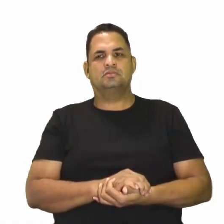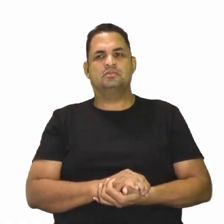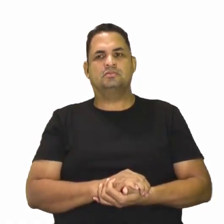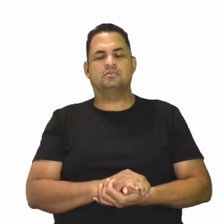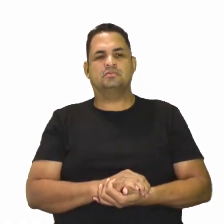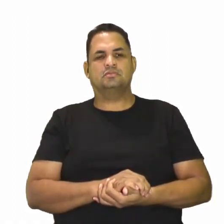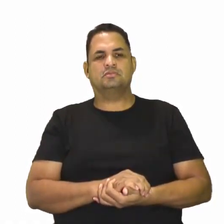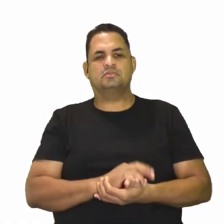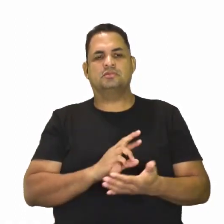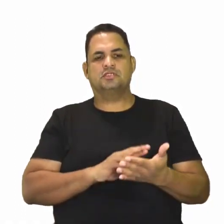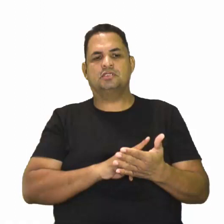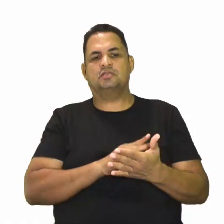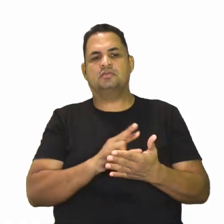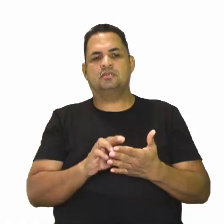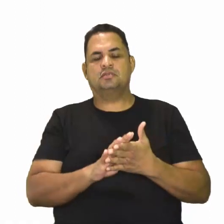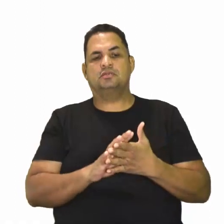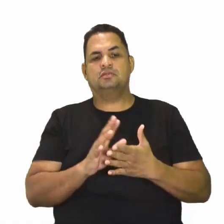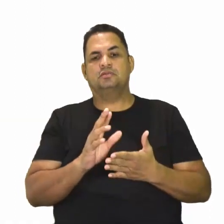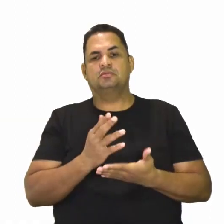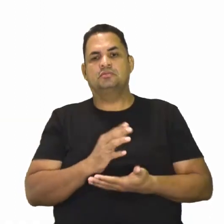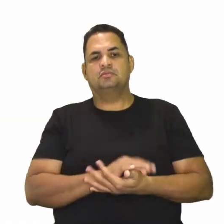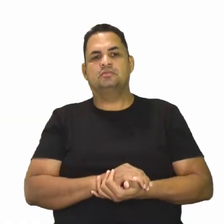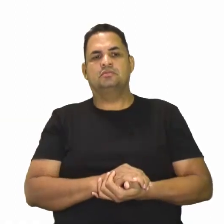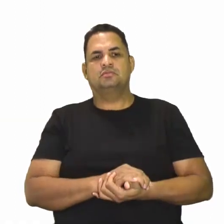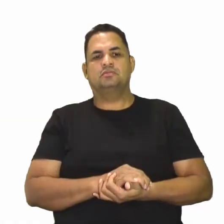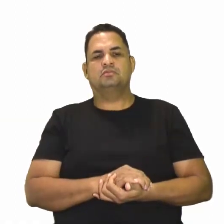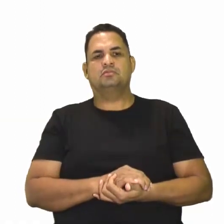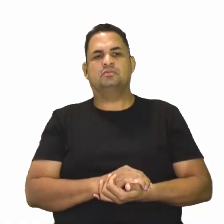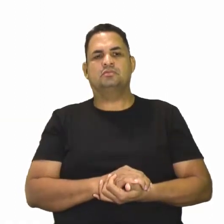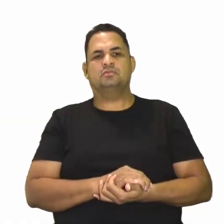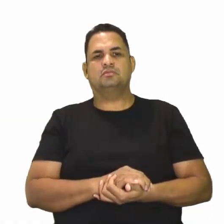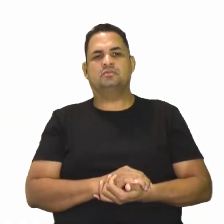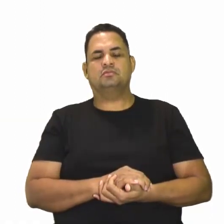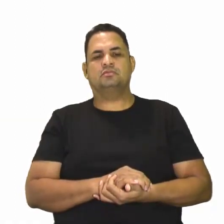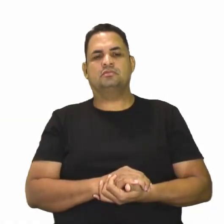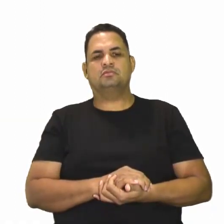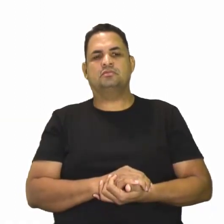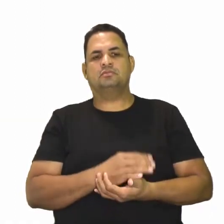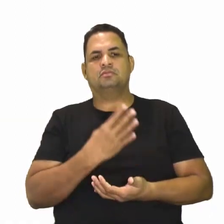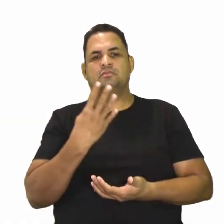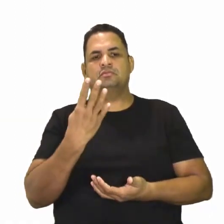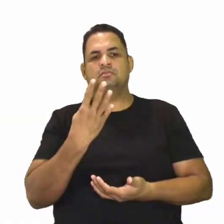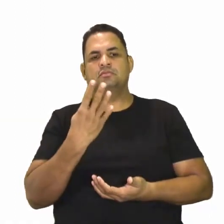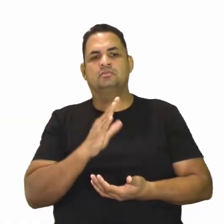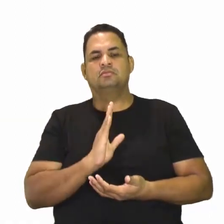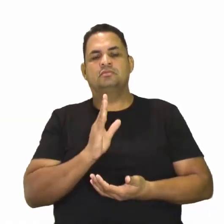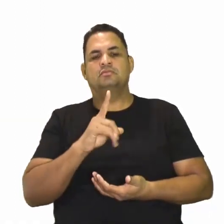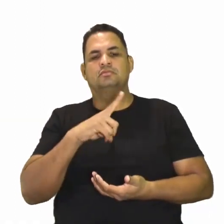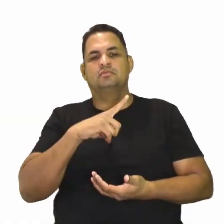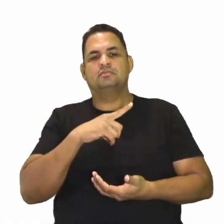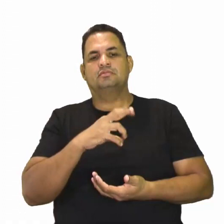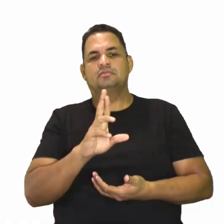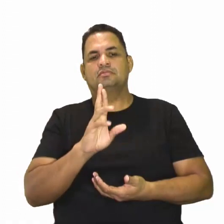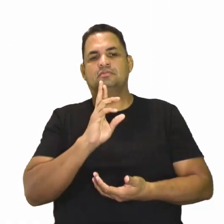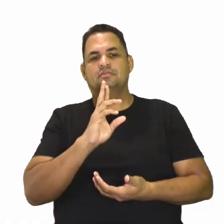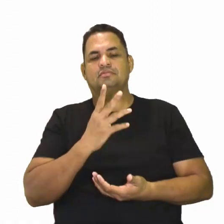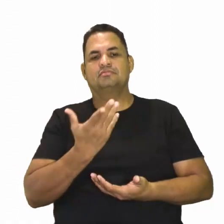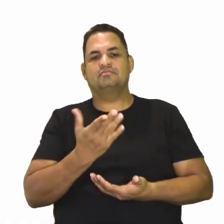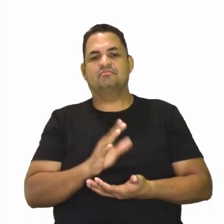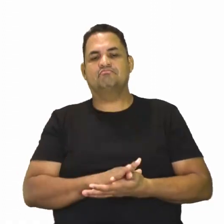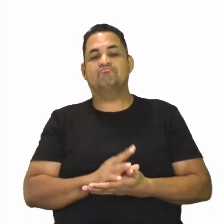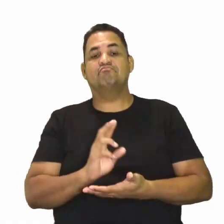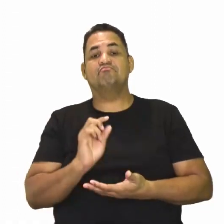Múltiplas espécies. Sim, tá certo. Questão 4 já viu com a resposta, Sânia? E o que a gente faz com